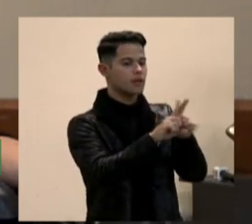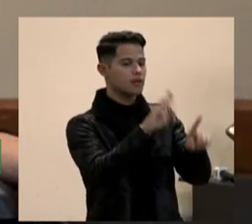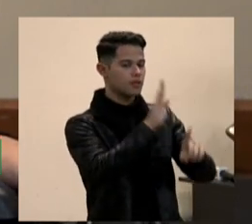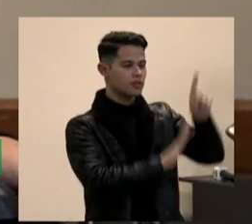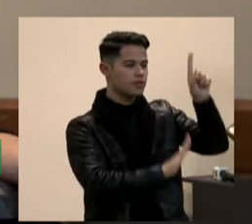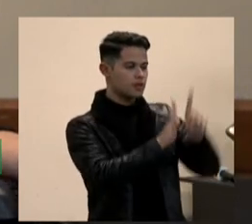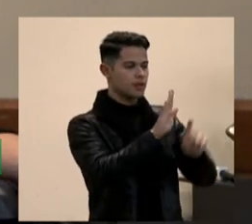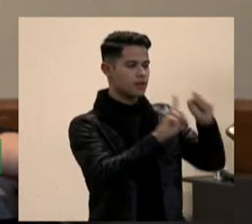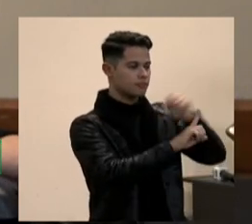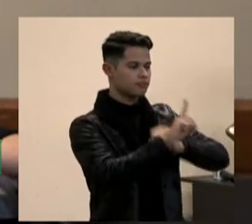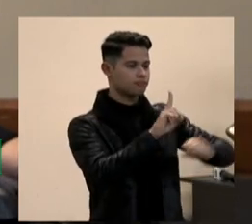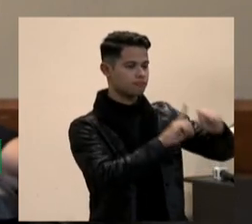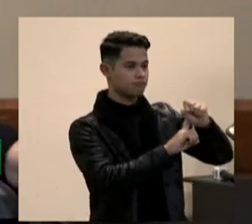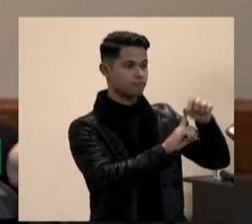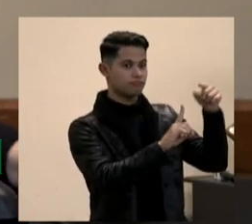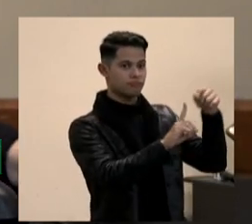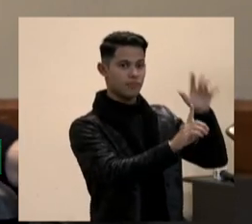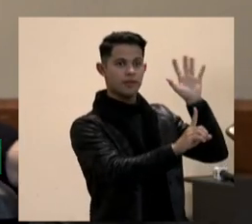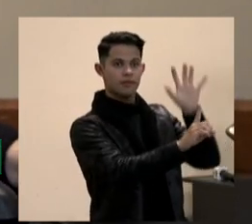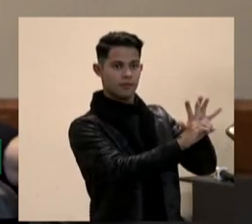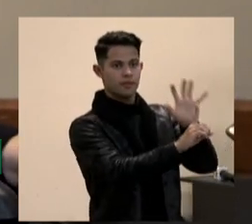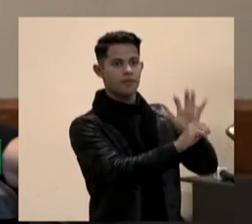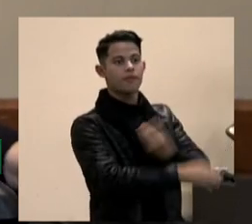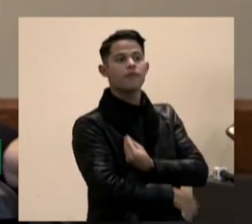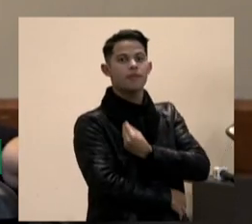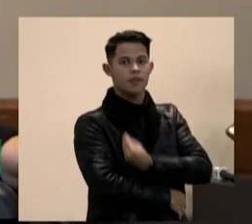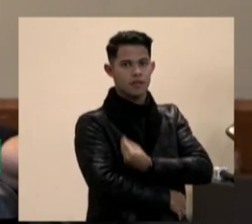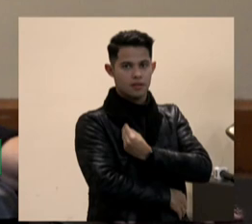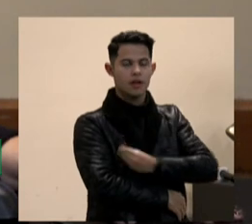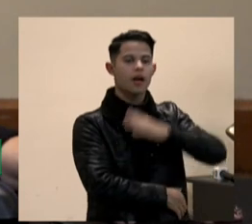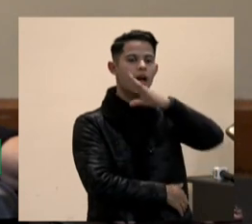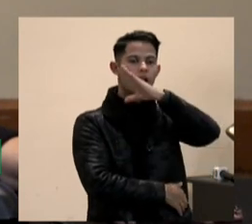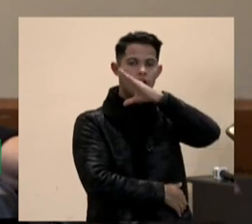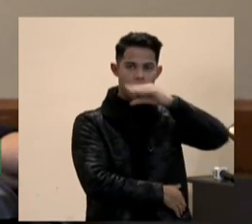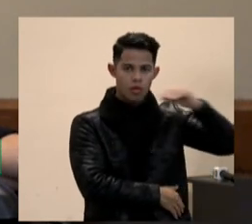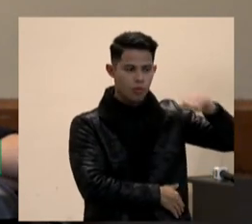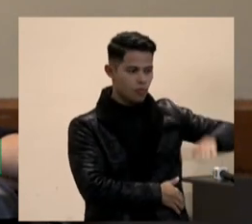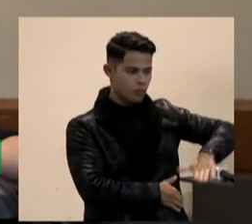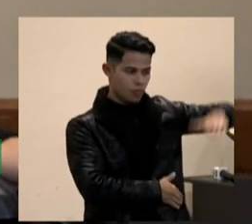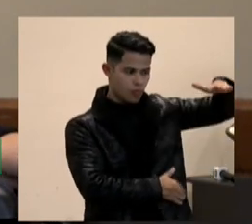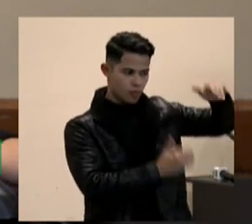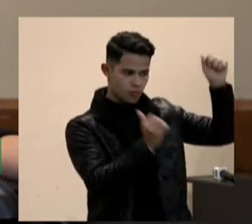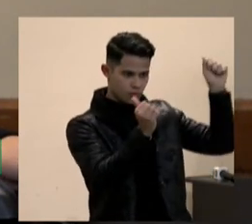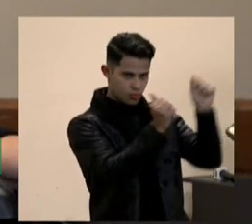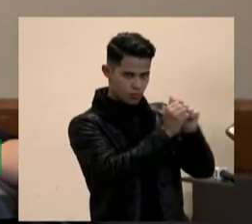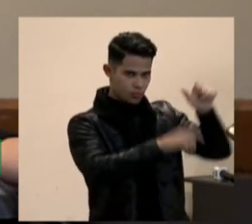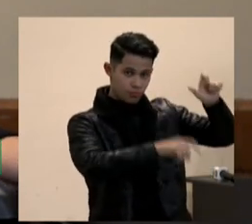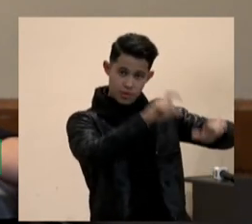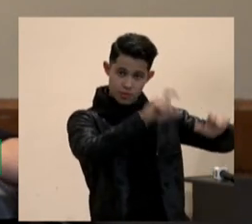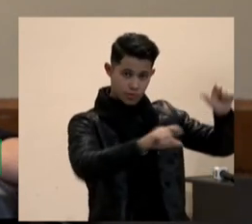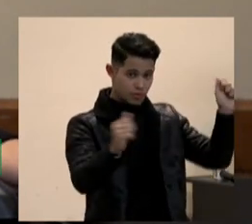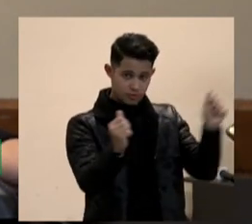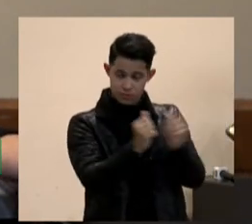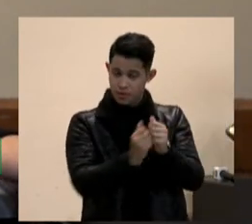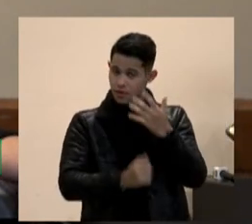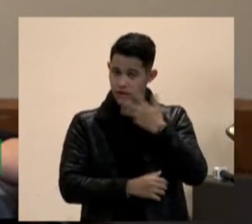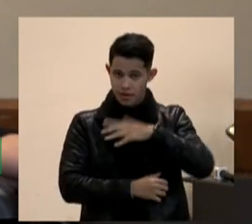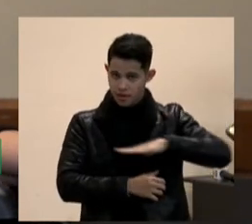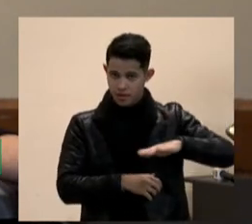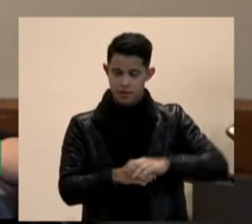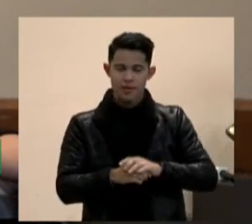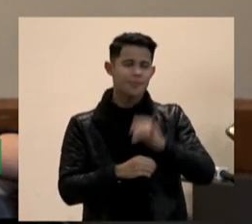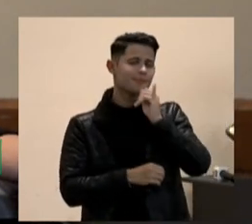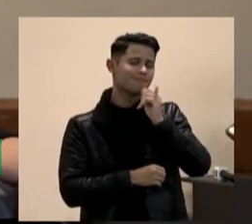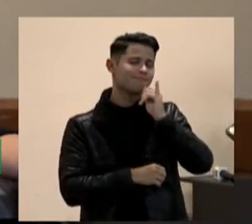impacto na vida dos adultos e das adultas que convivem com essas crianças. Num país tão desigual como o Brasil, quando a